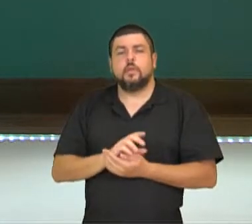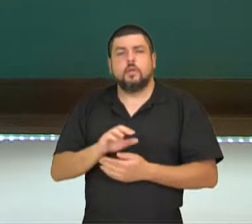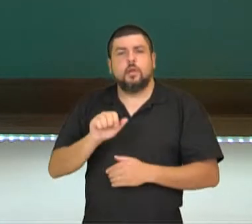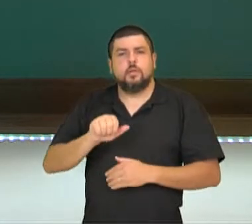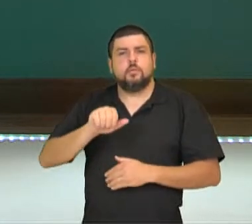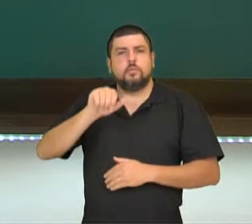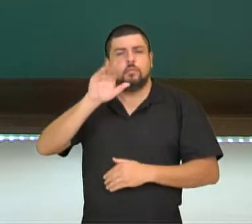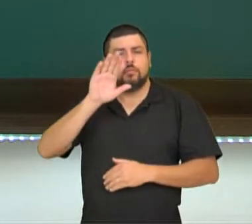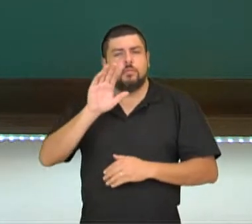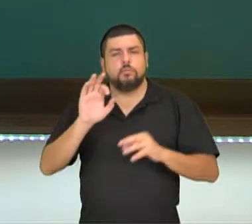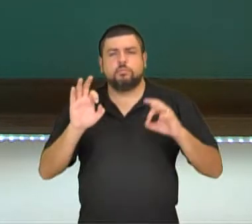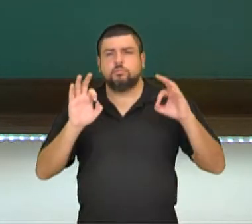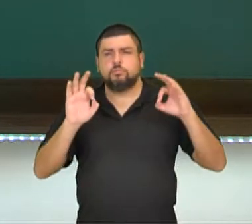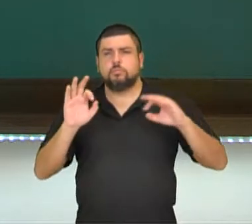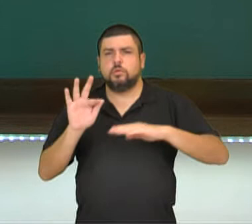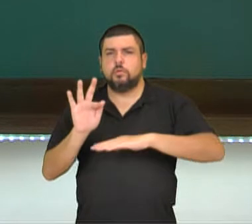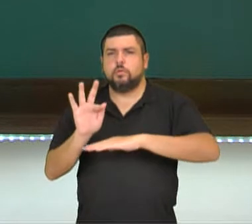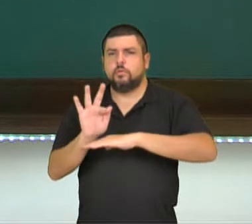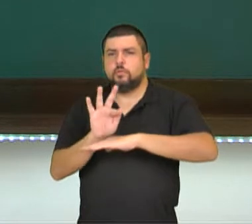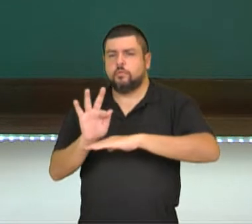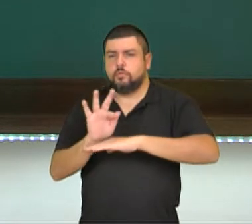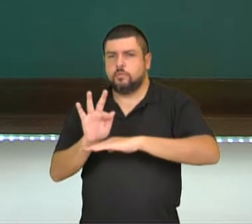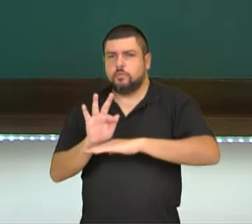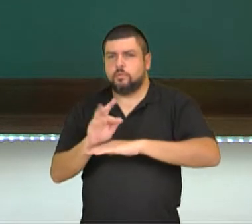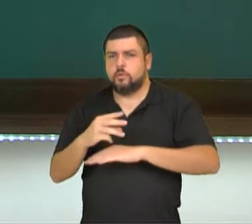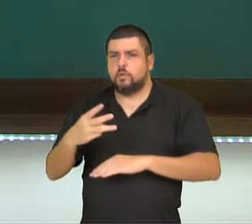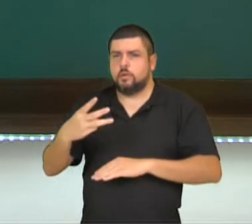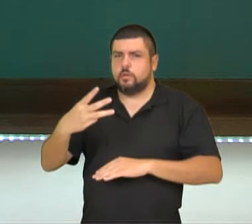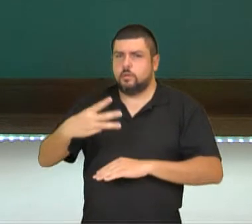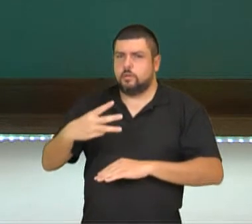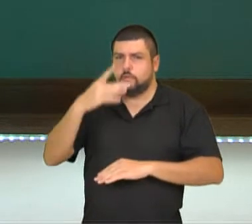formal, terceira pessoa, do singular.